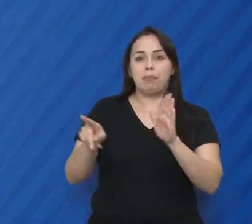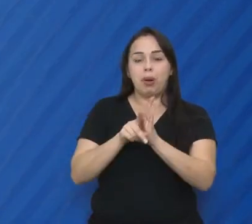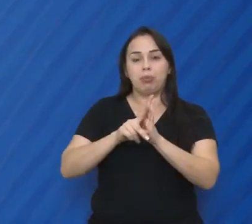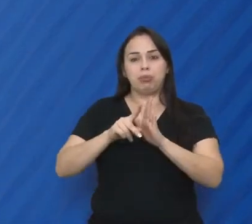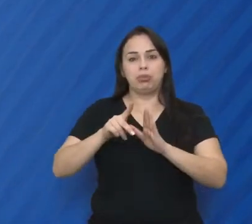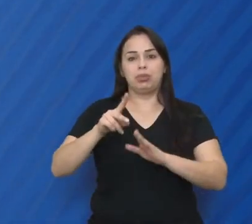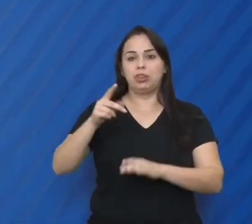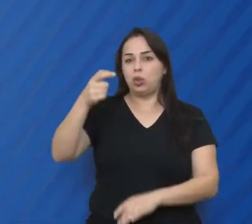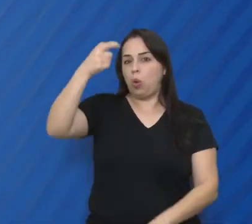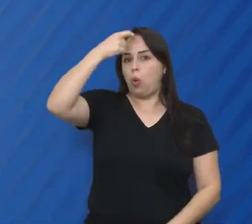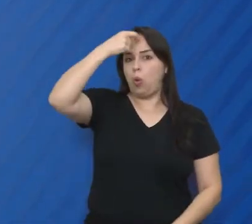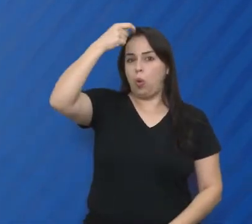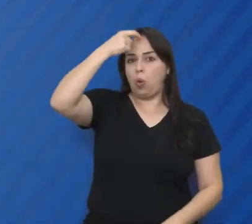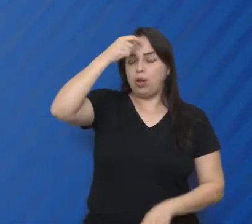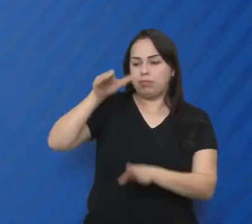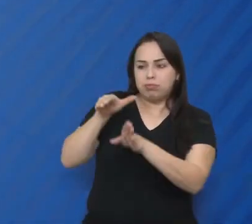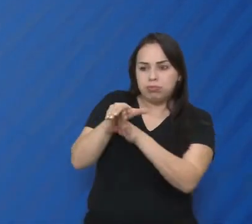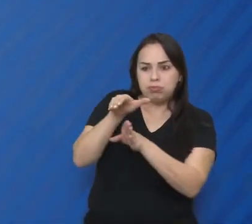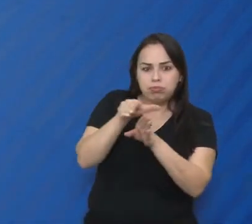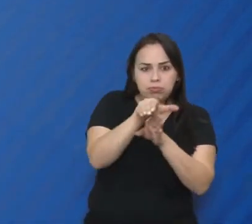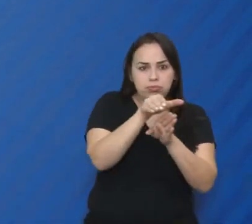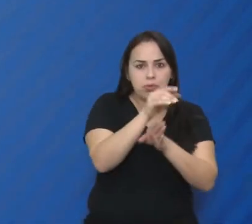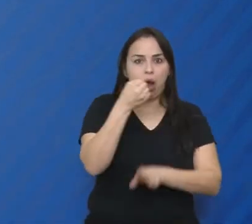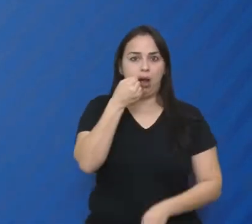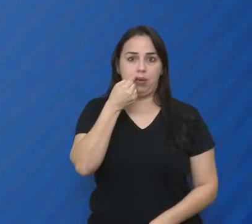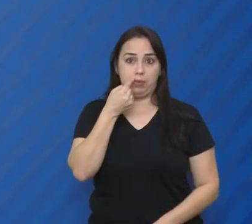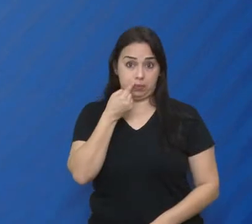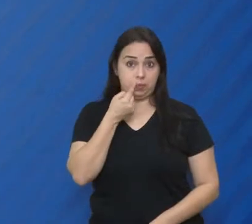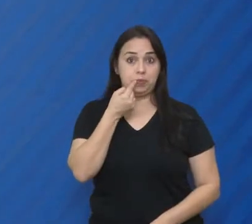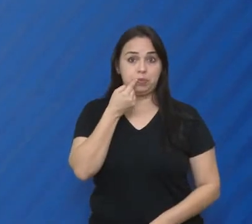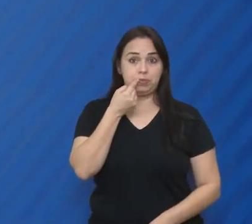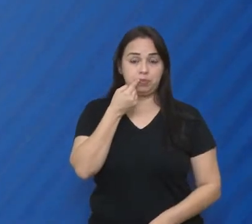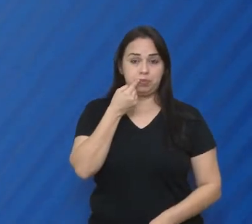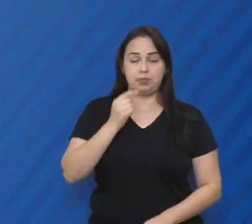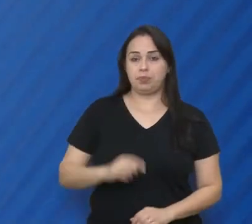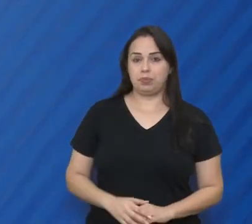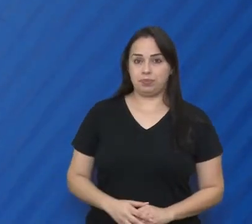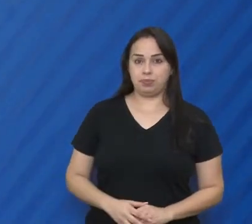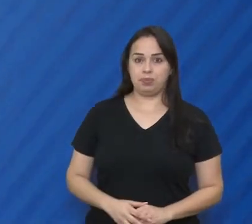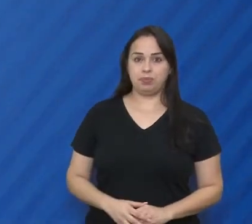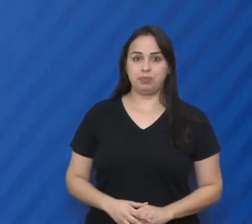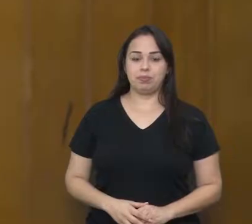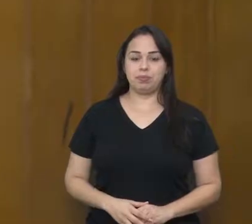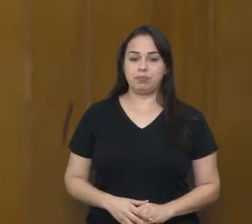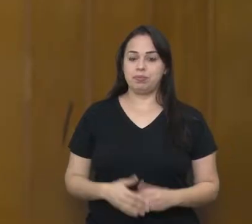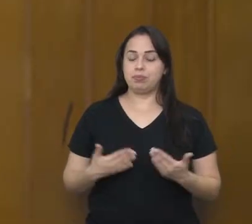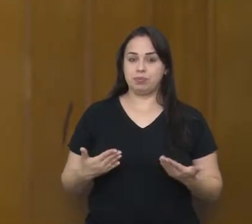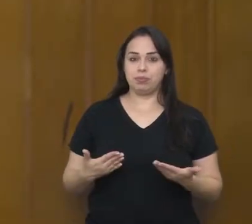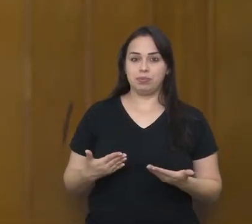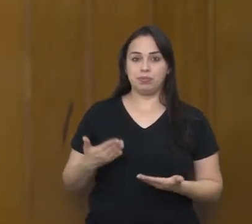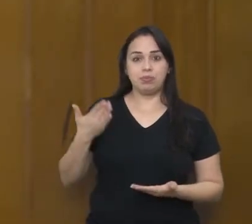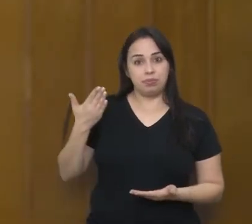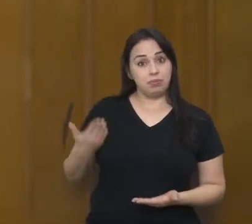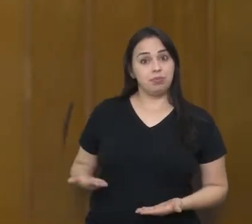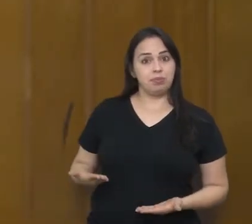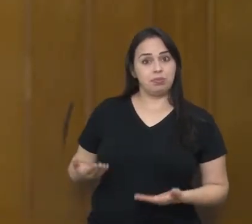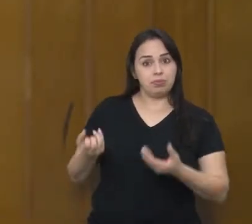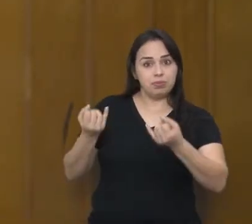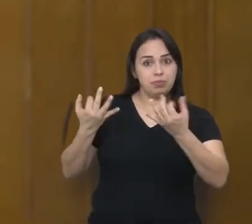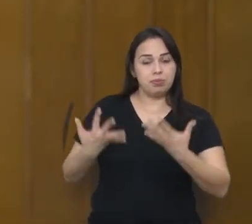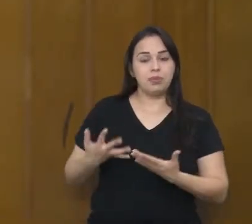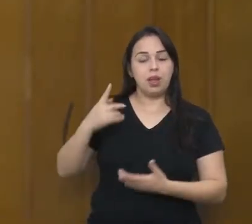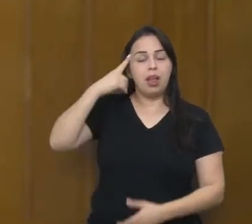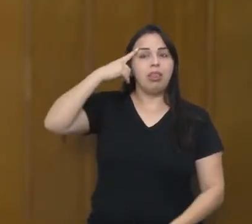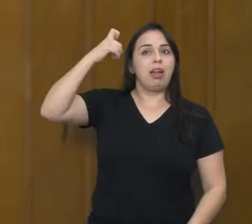de Conscientização e Orientação sobre a Fissura Palatina ou Lábio-Palatina. Segundo o parlamentar, a